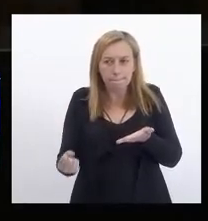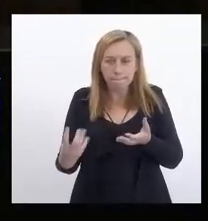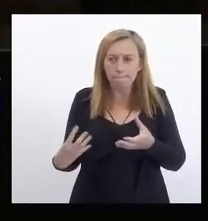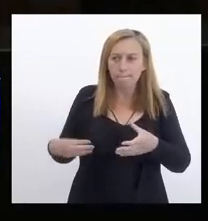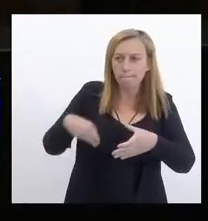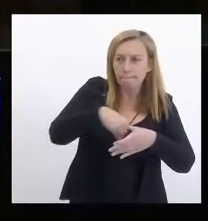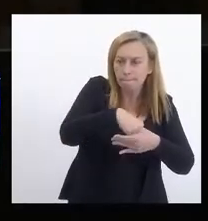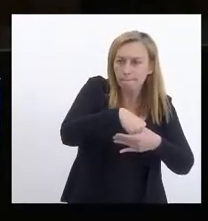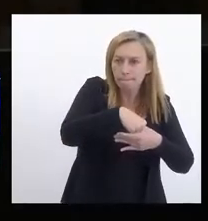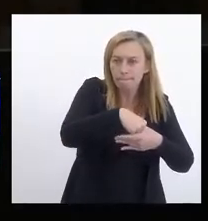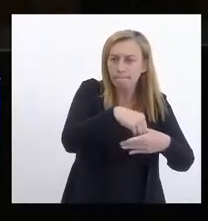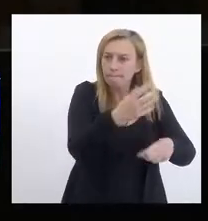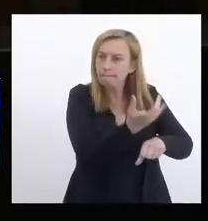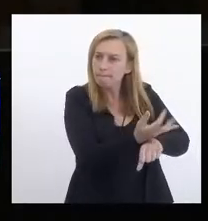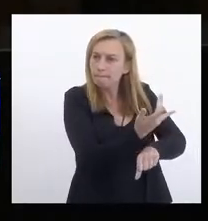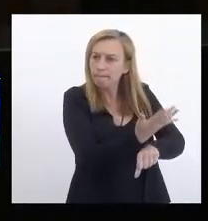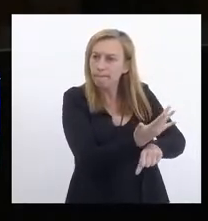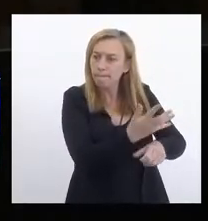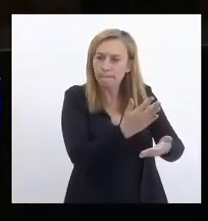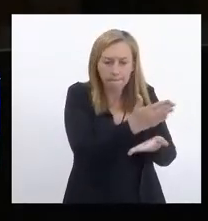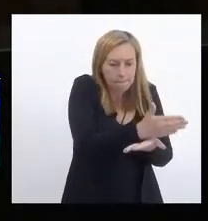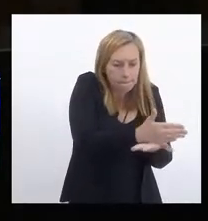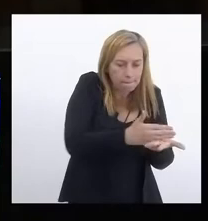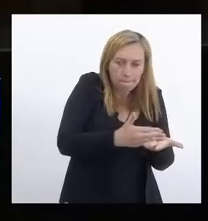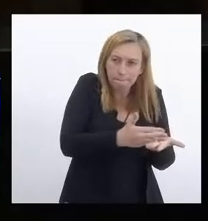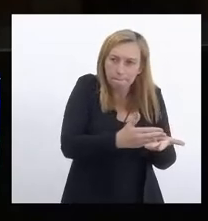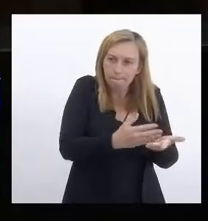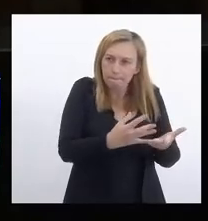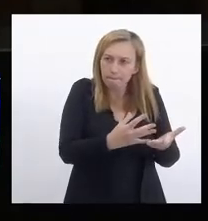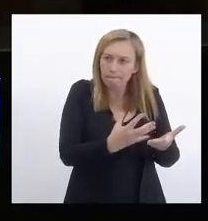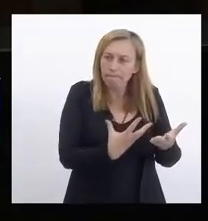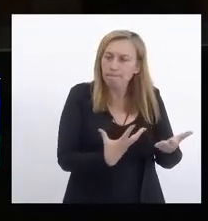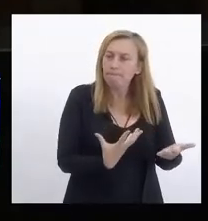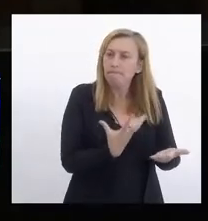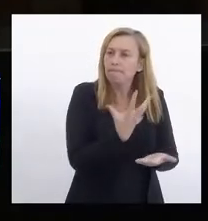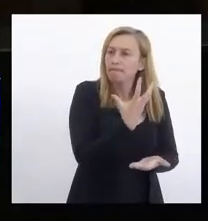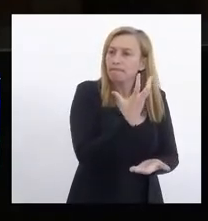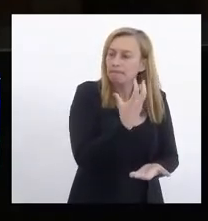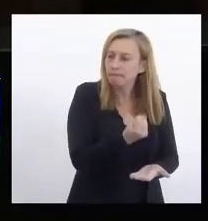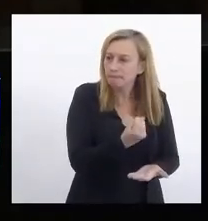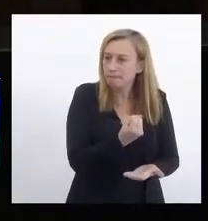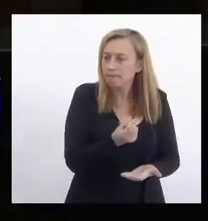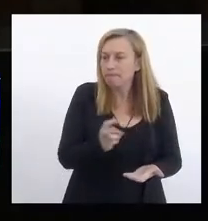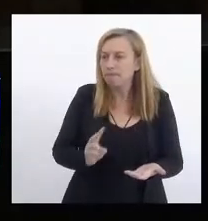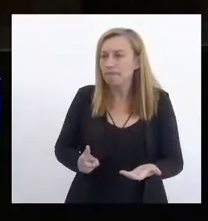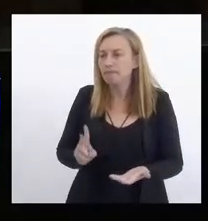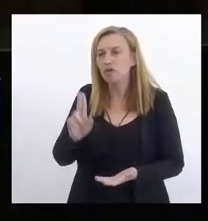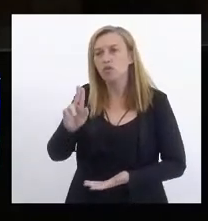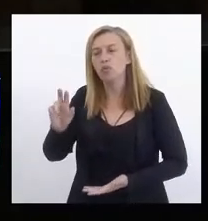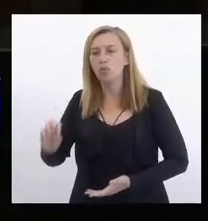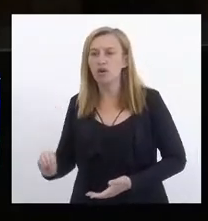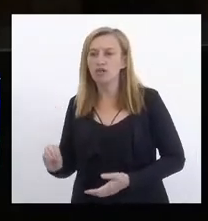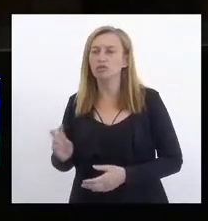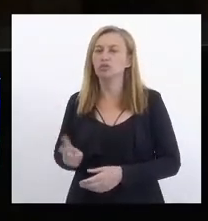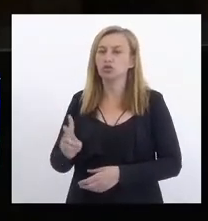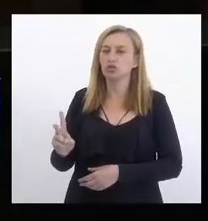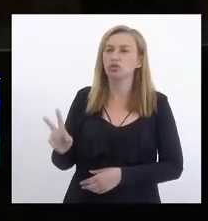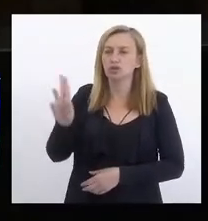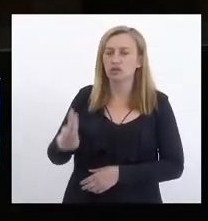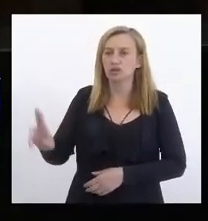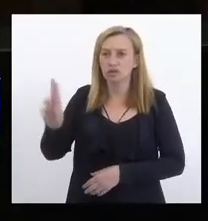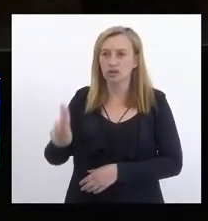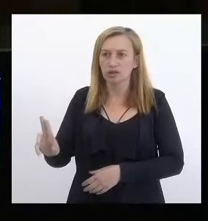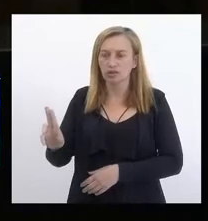integração hoje e metade favorável ao ESO continuar como Universidade Estadual da